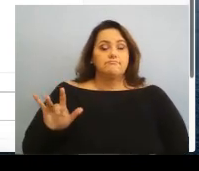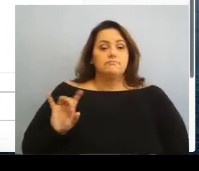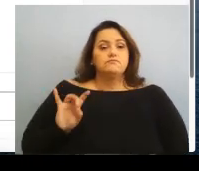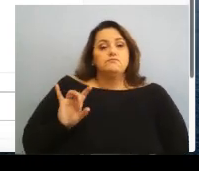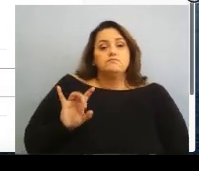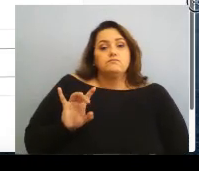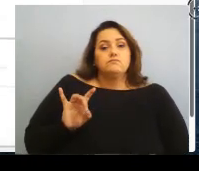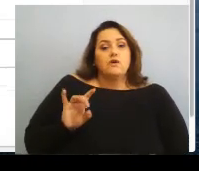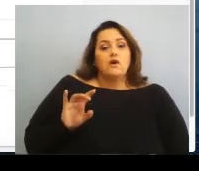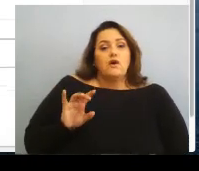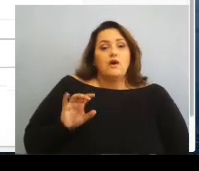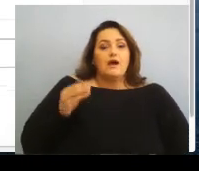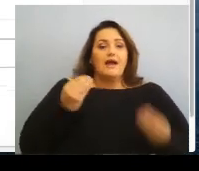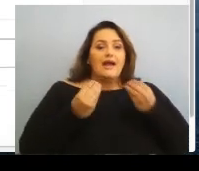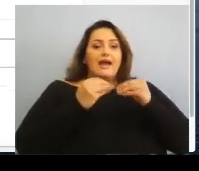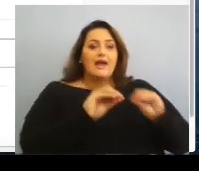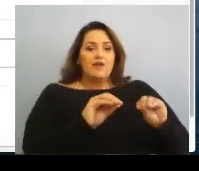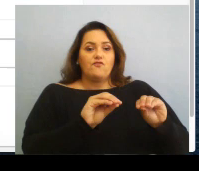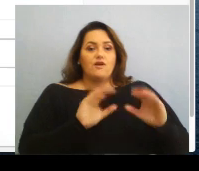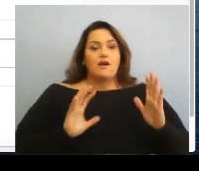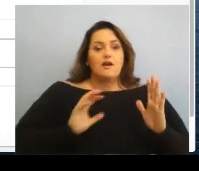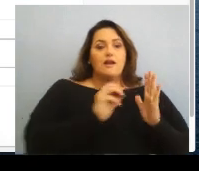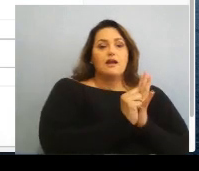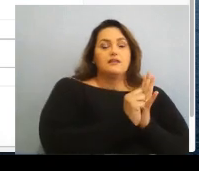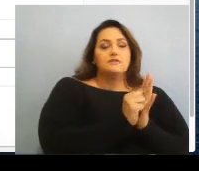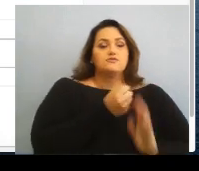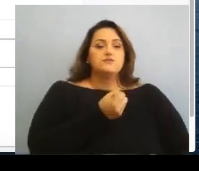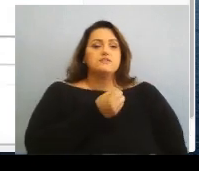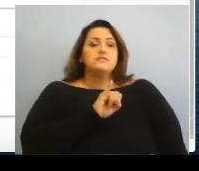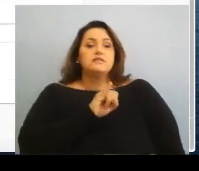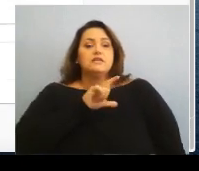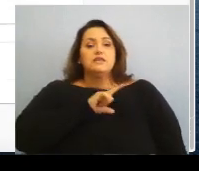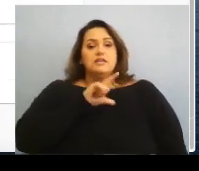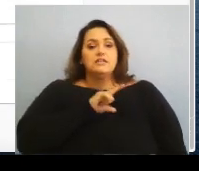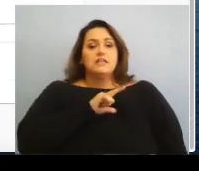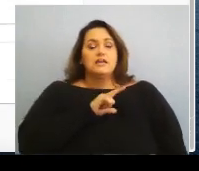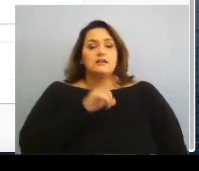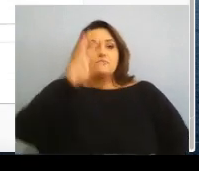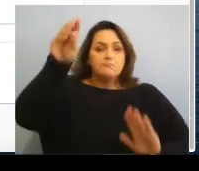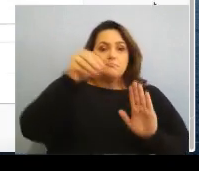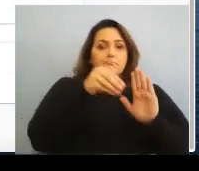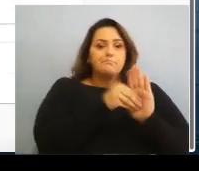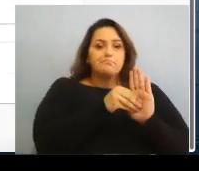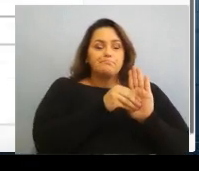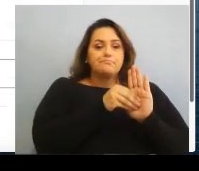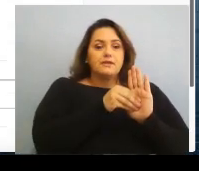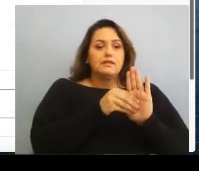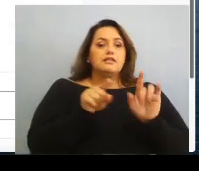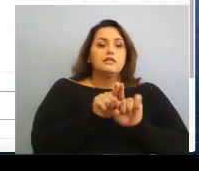em enviar o cadastro. Caso você tenha a inclusão de perfis